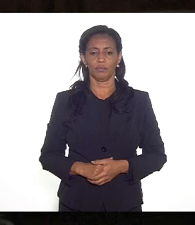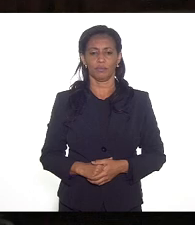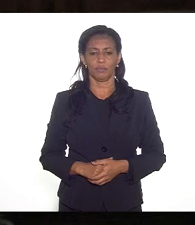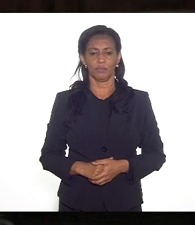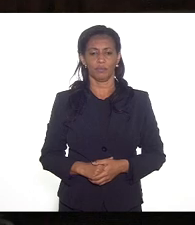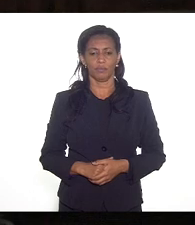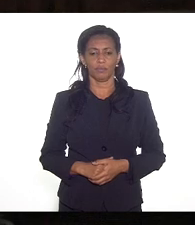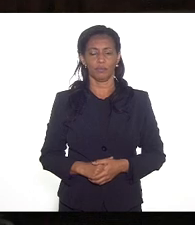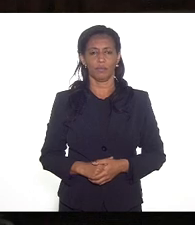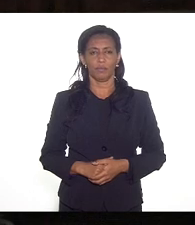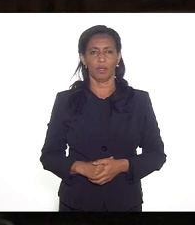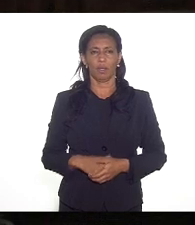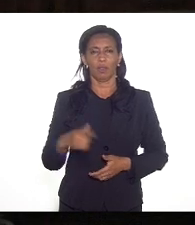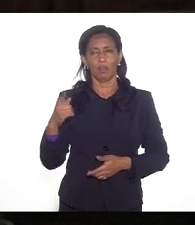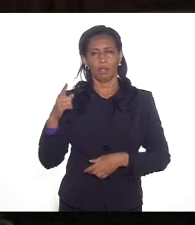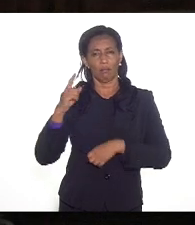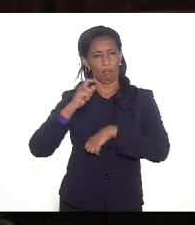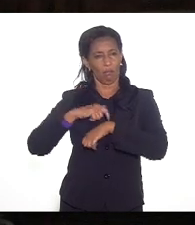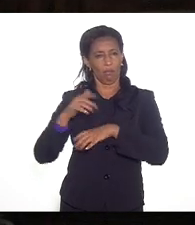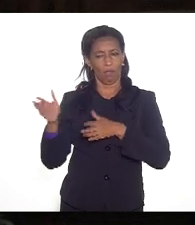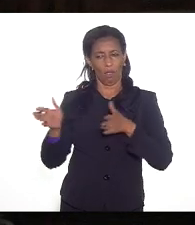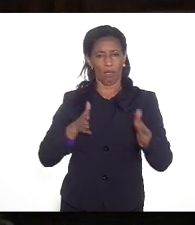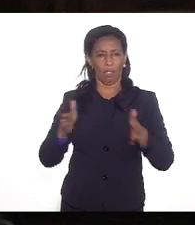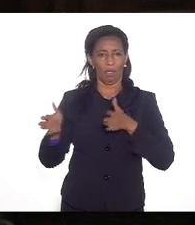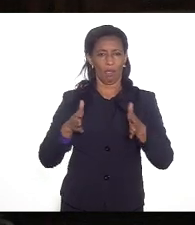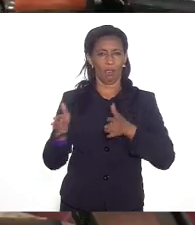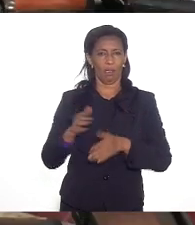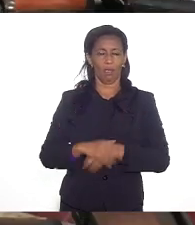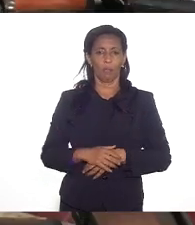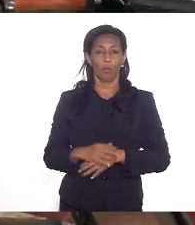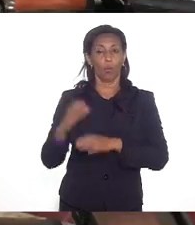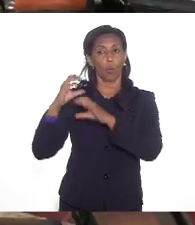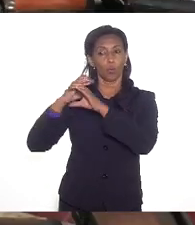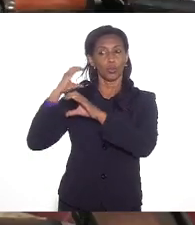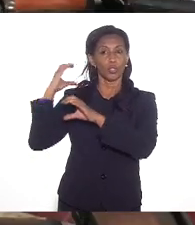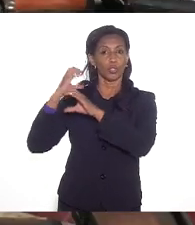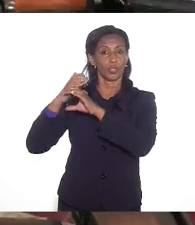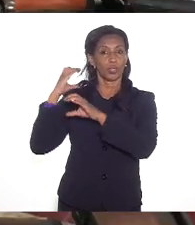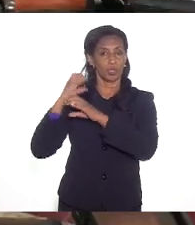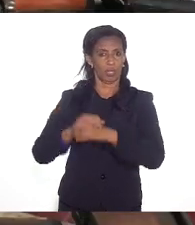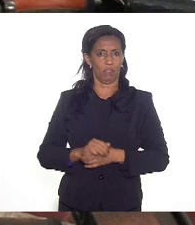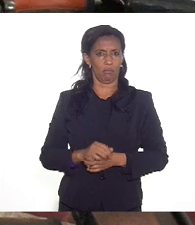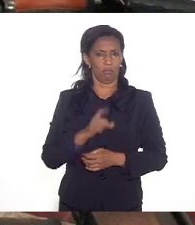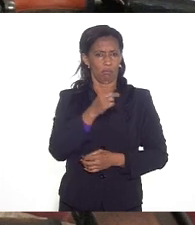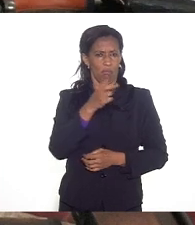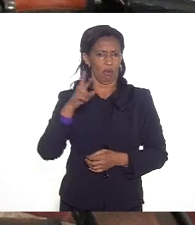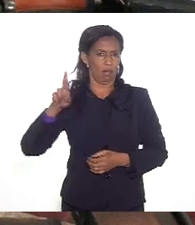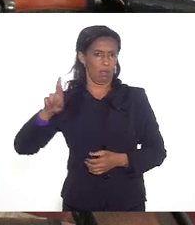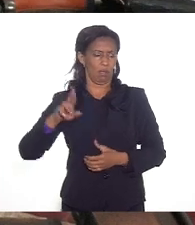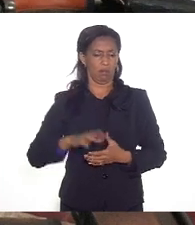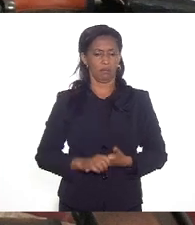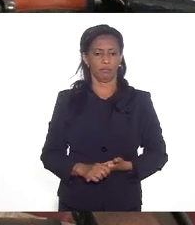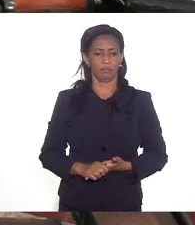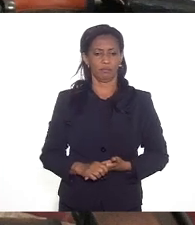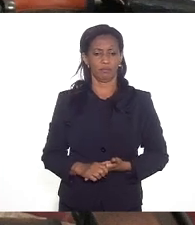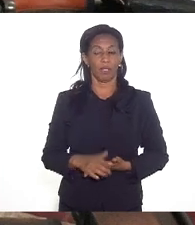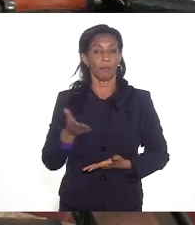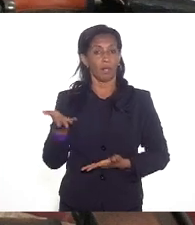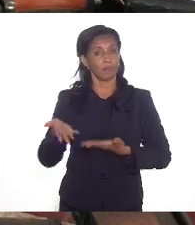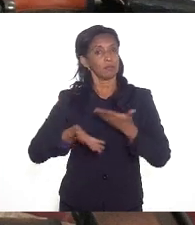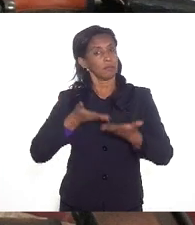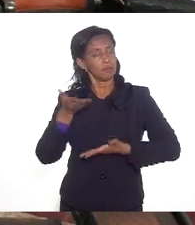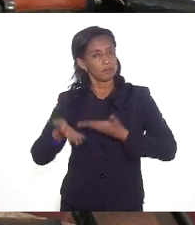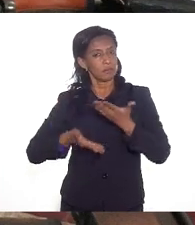e com a época Chico Machado com certo Engenheiro o Dr para